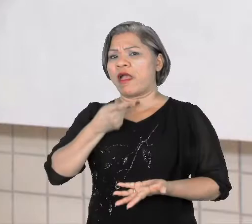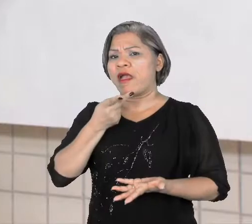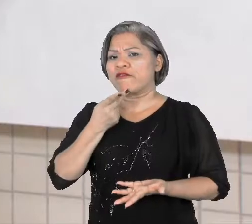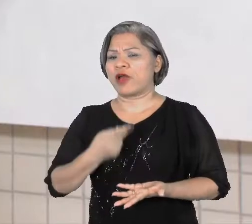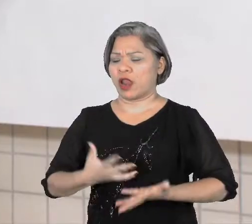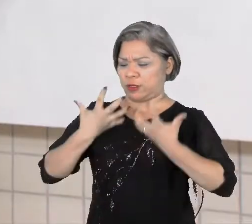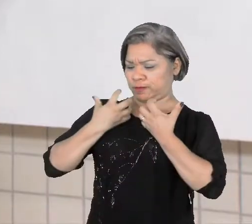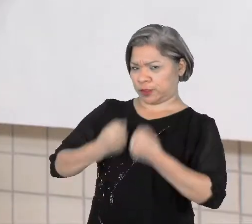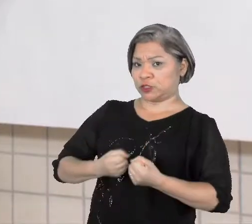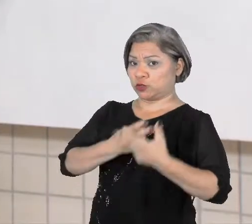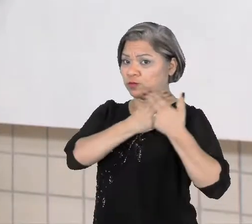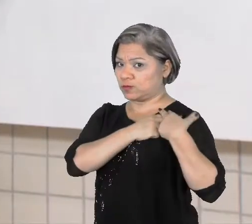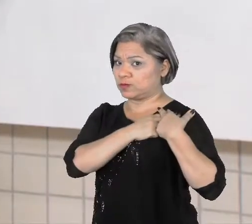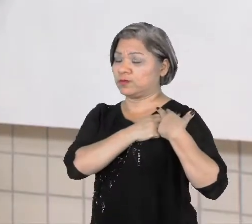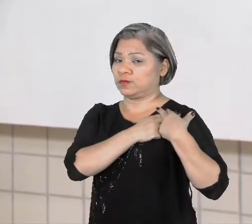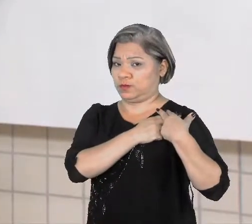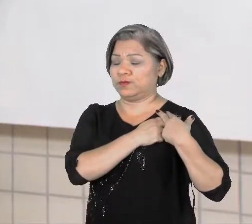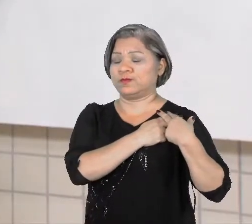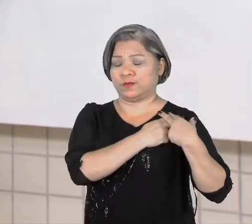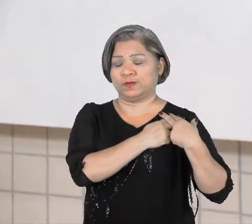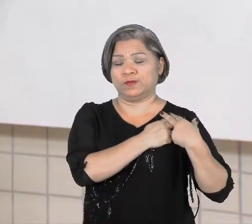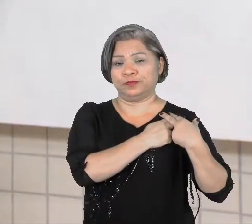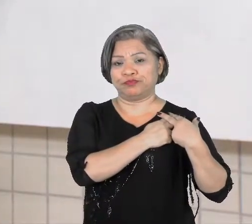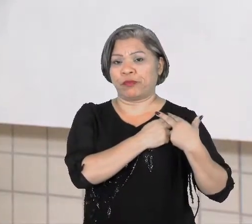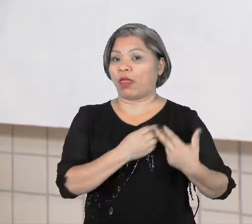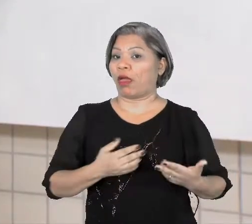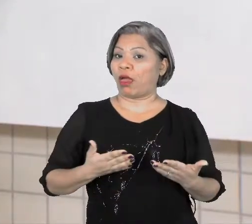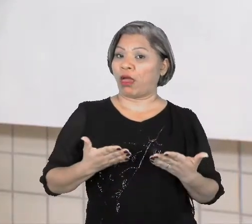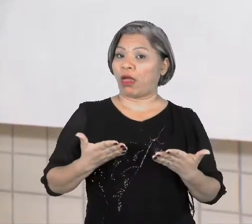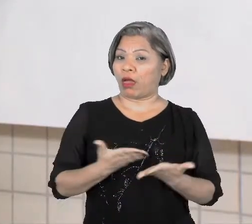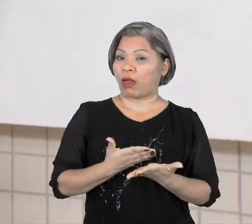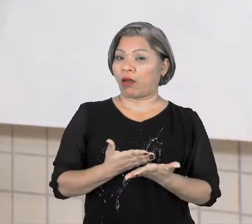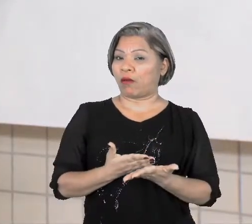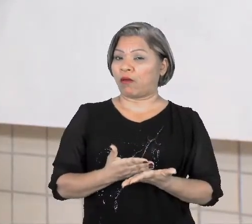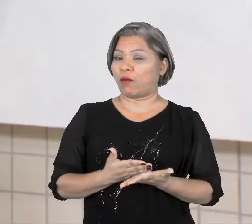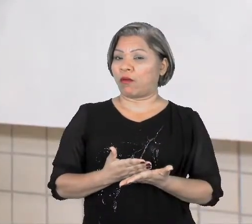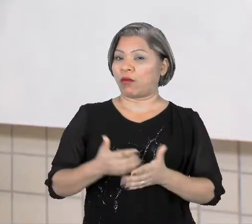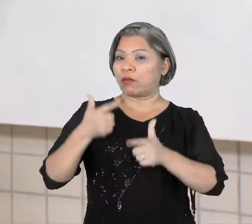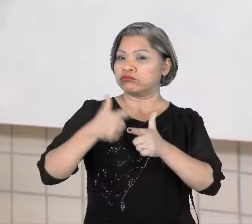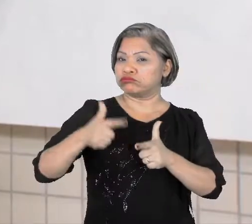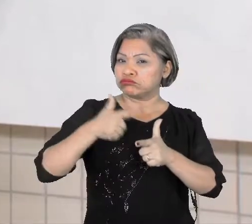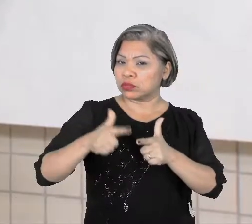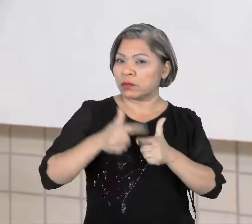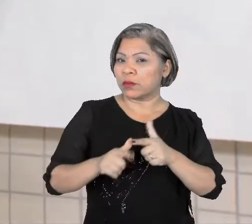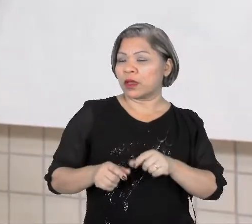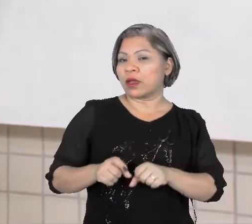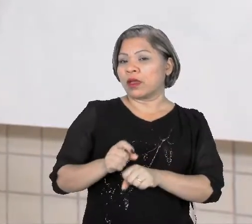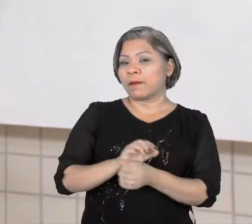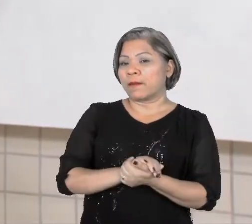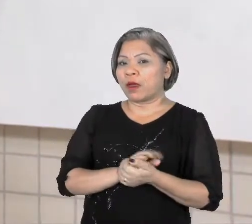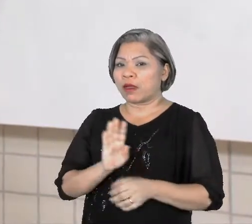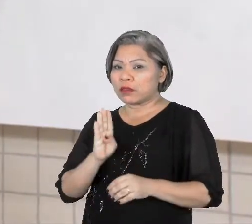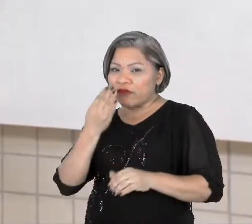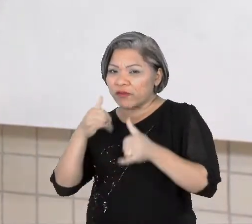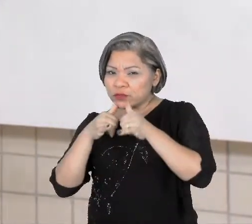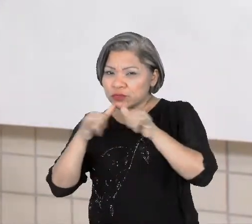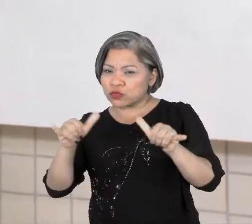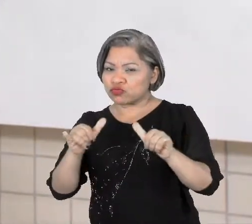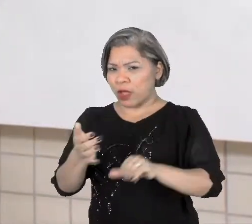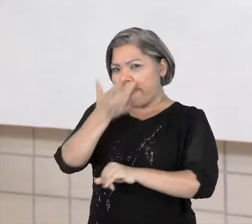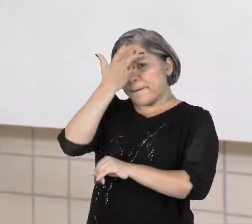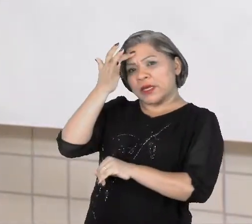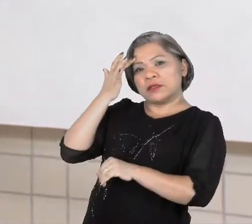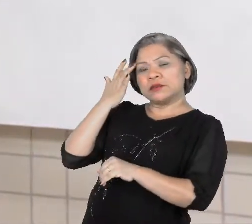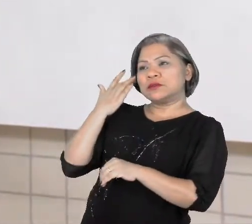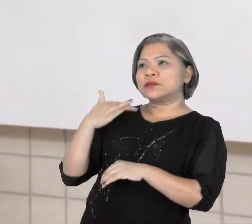assuma as responsabilidades. Agora, o problema da fake news é que muitas vezes as pessoas inventam coisas, inventam